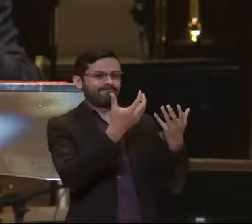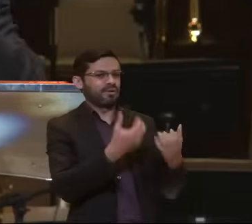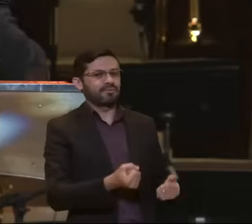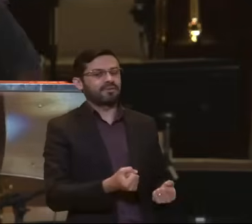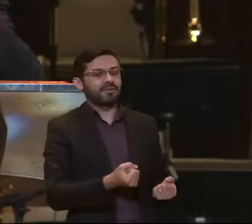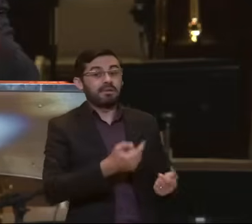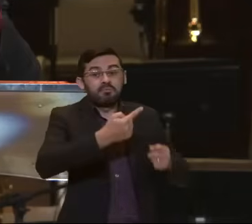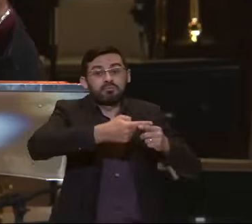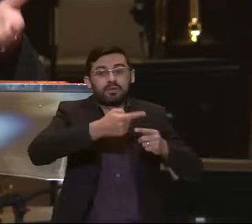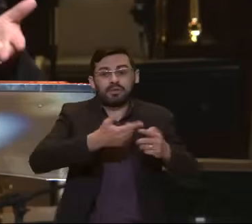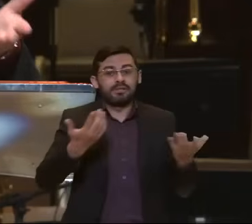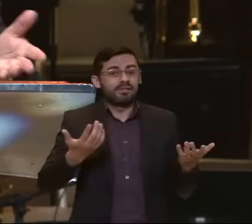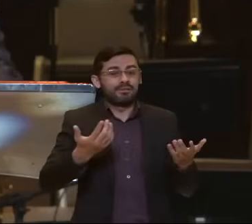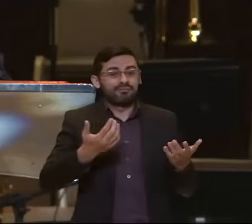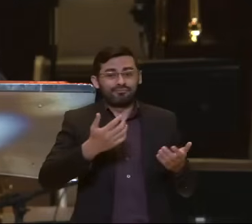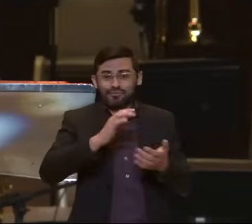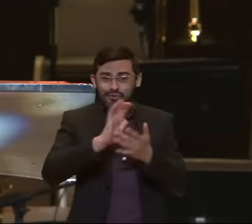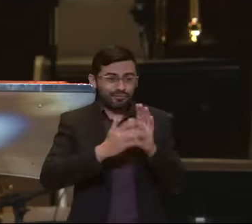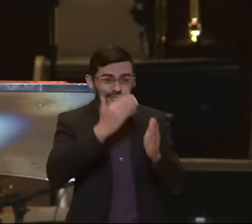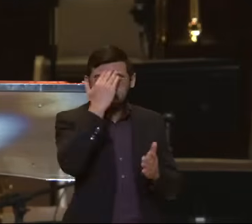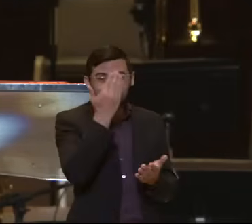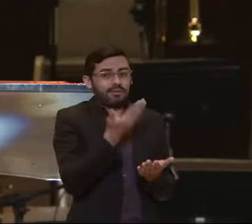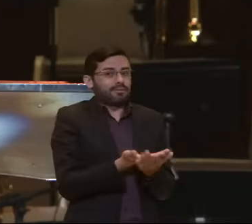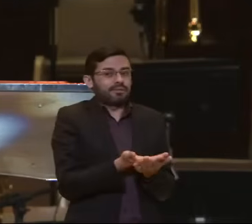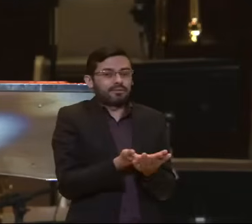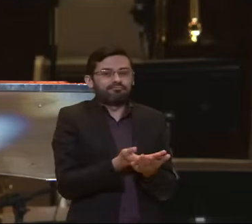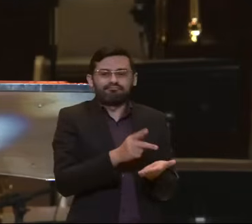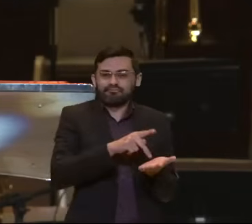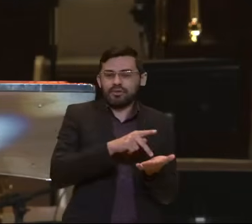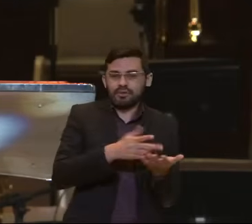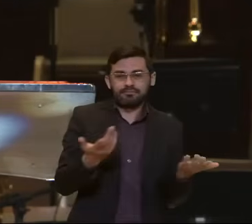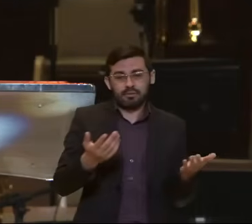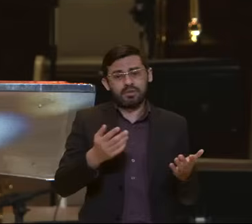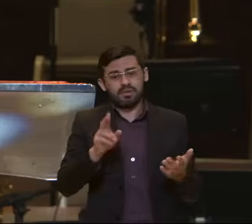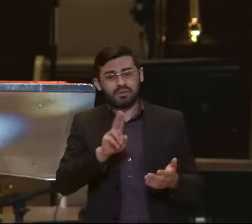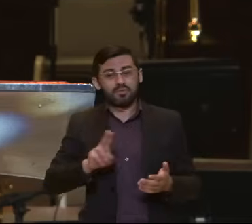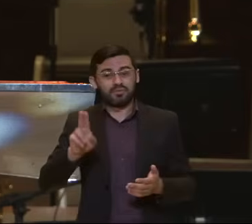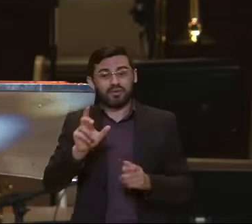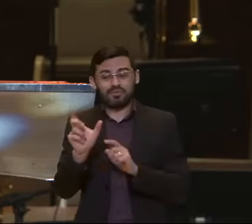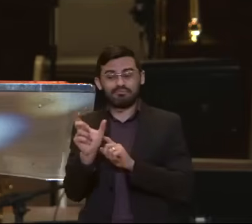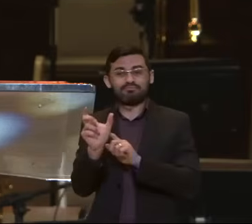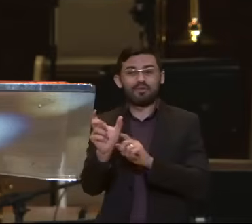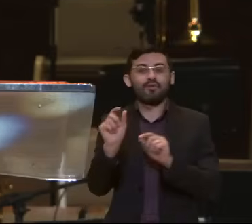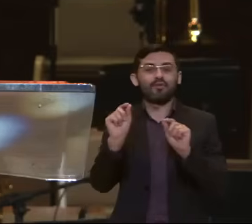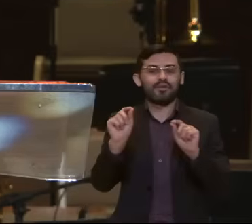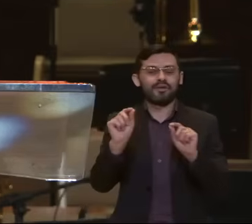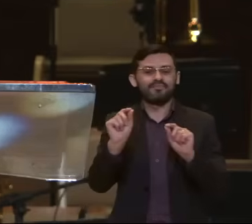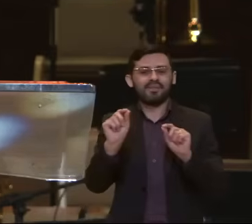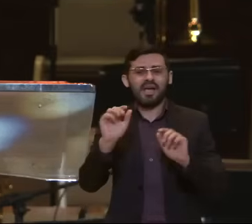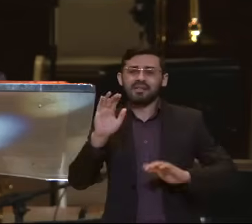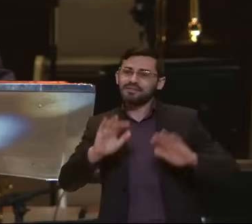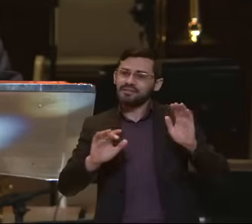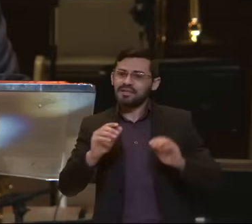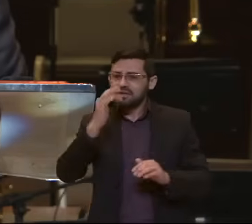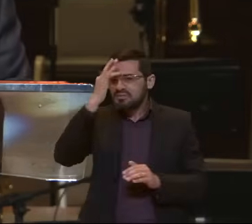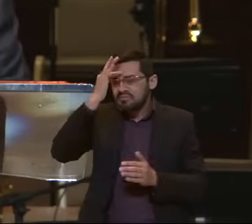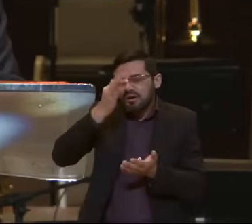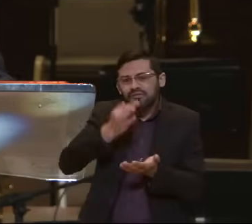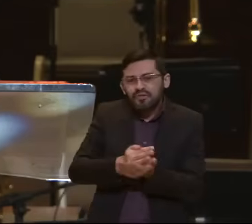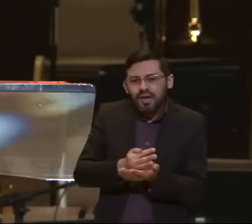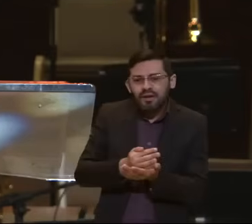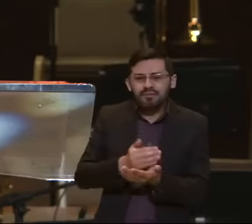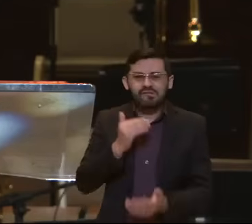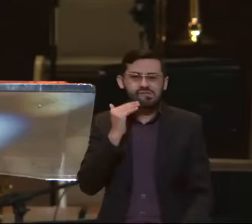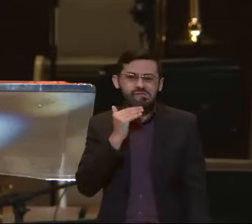verdadeira, ele não acredita nela. Eu usei a expressão de que essa é uma fé deficiente, é